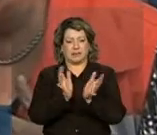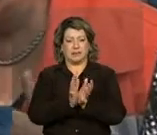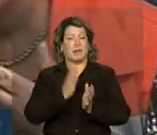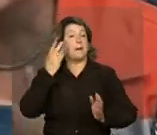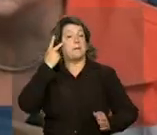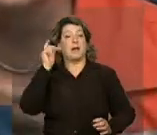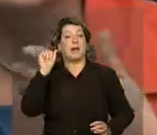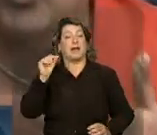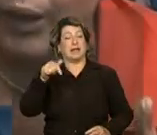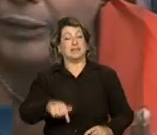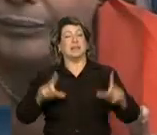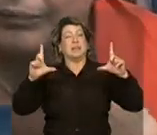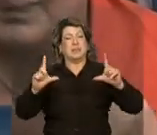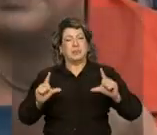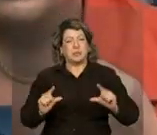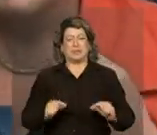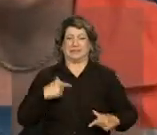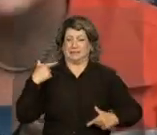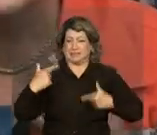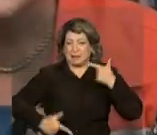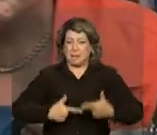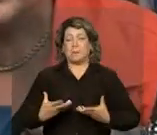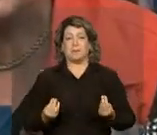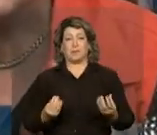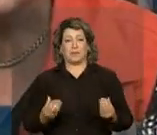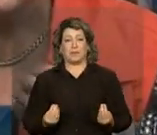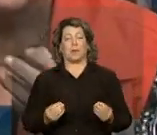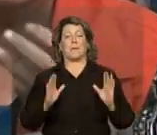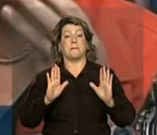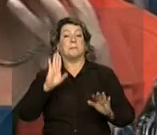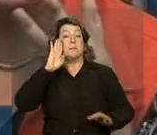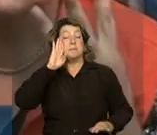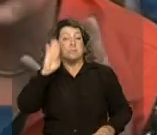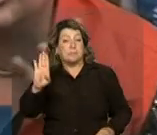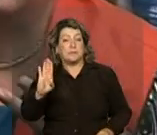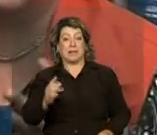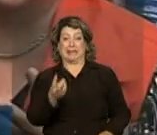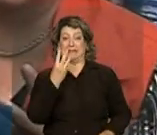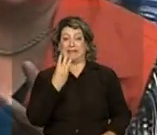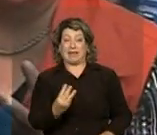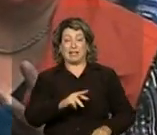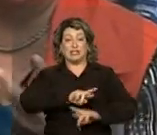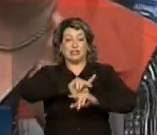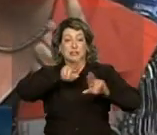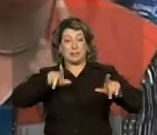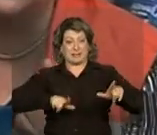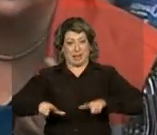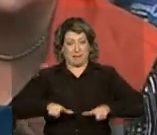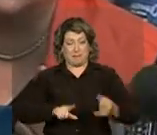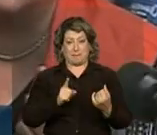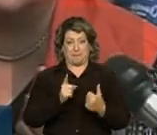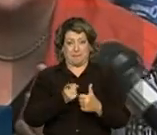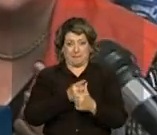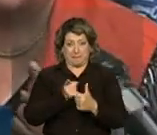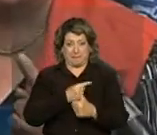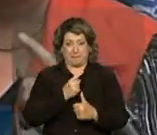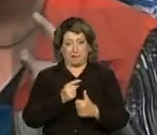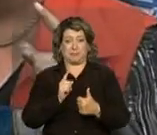que isso diminua. Basicamente, são três tipos de ação. A primeira